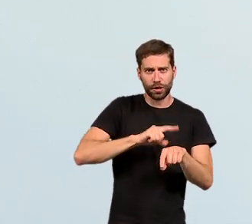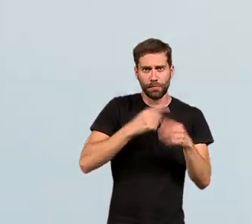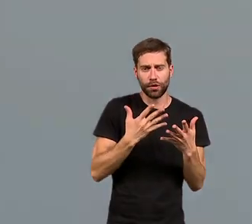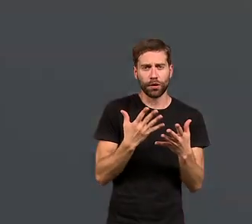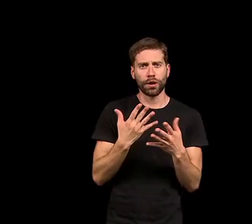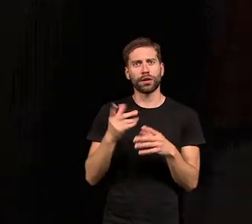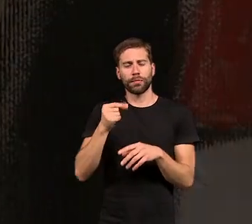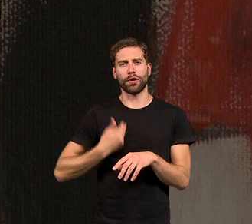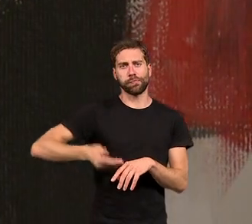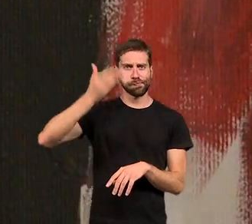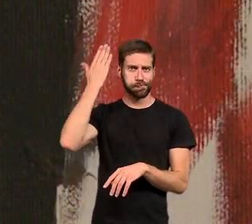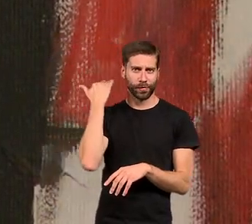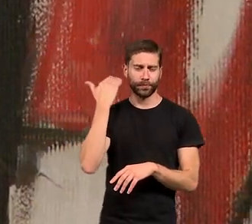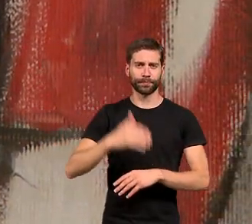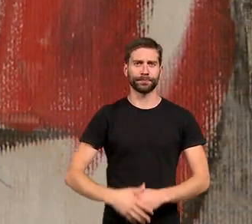tempos.